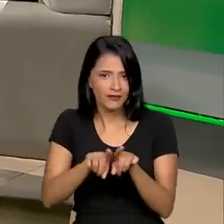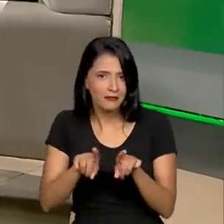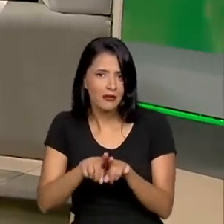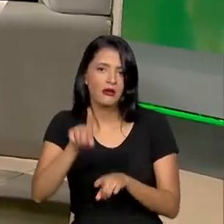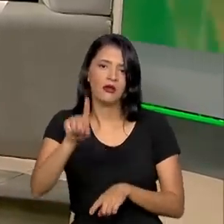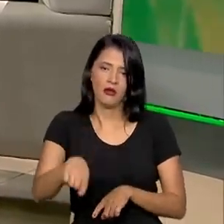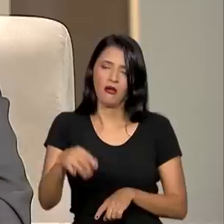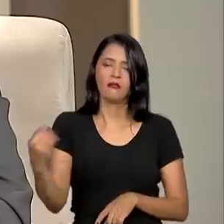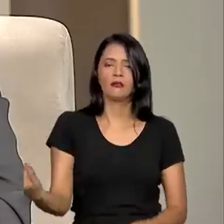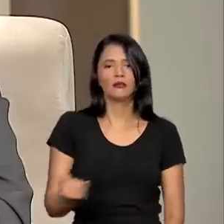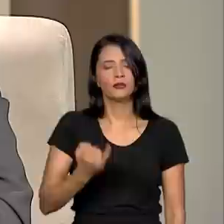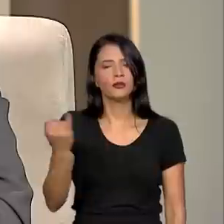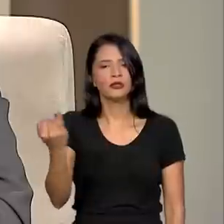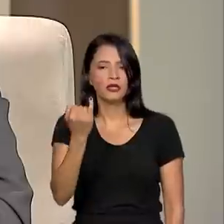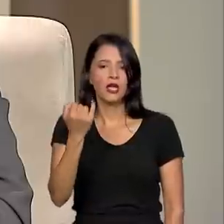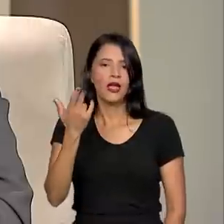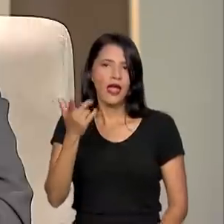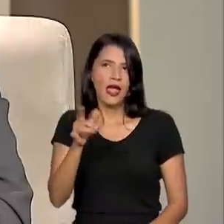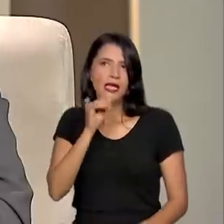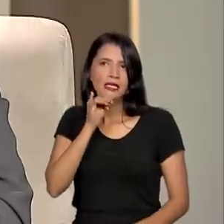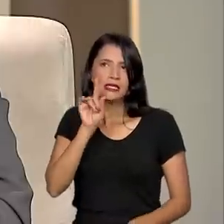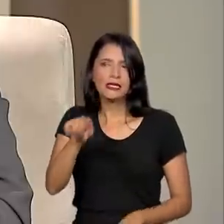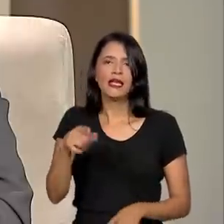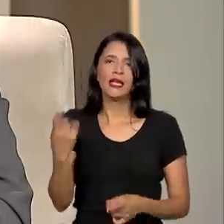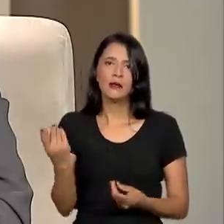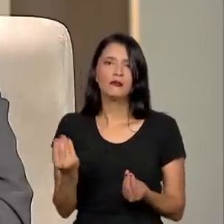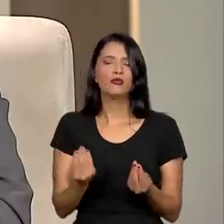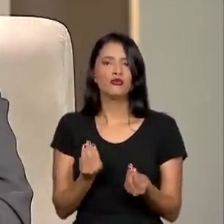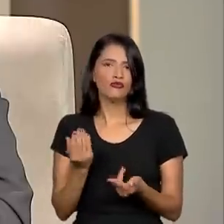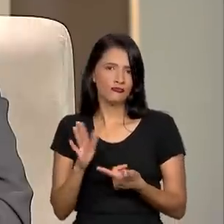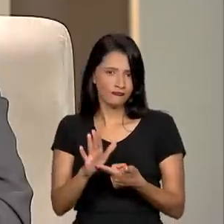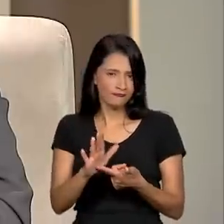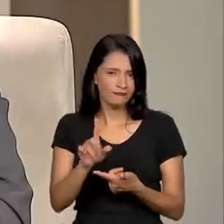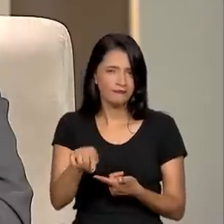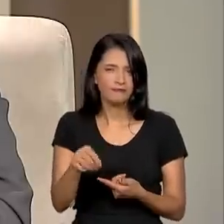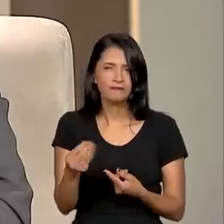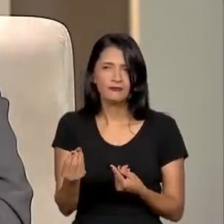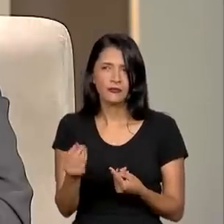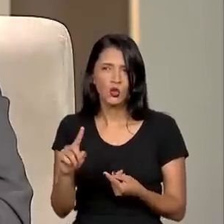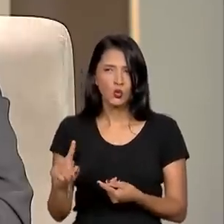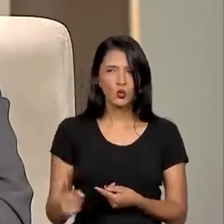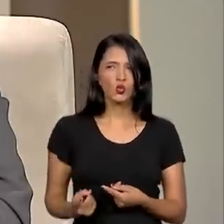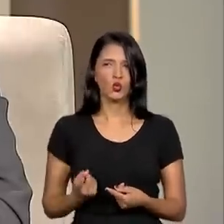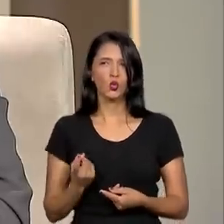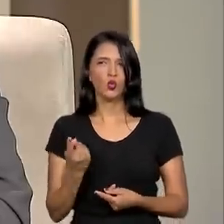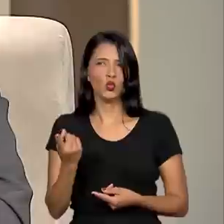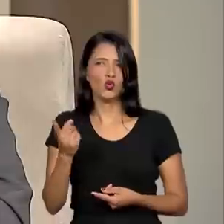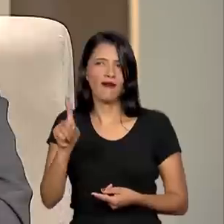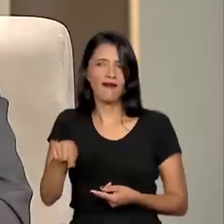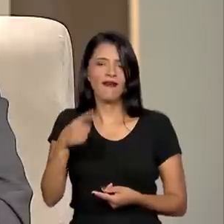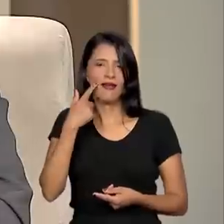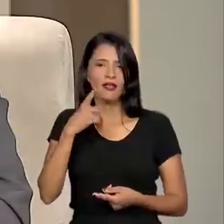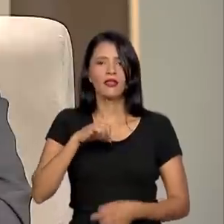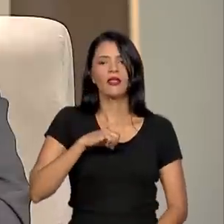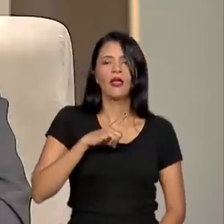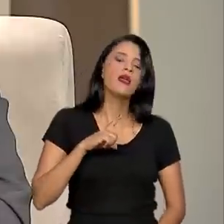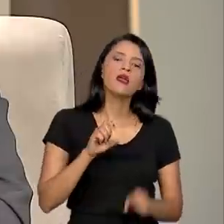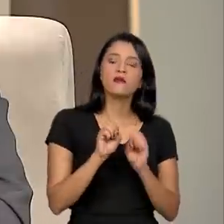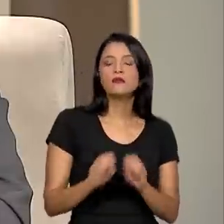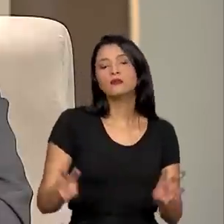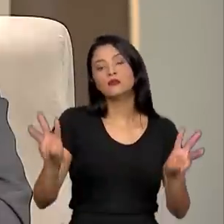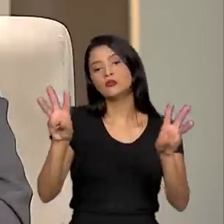é muito importante. Vou trazer assim um exemplo único. Nós temos museus que